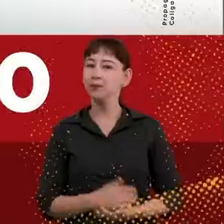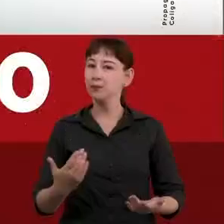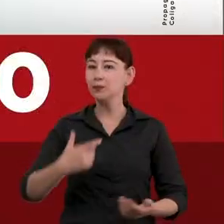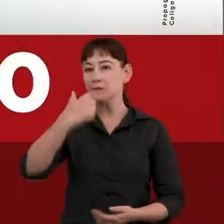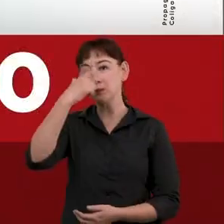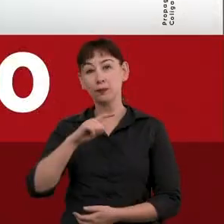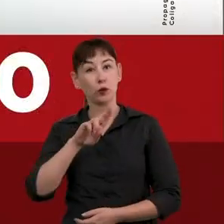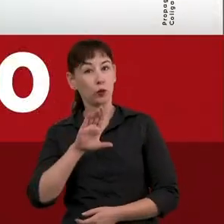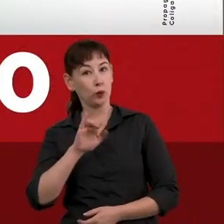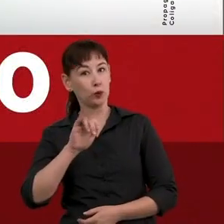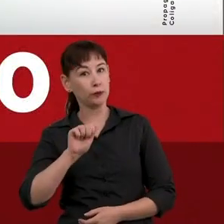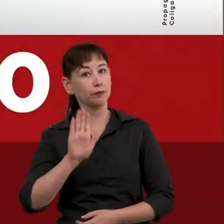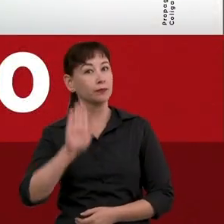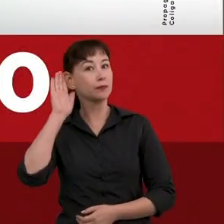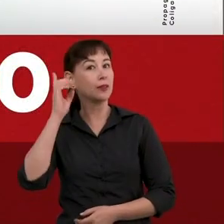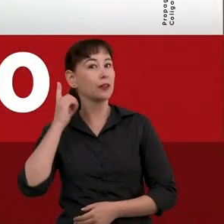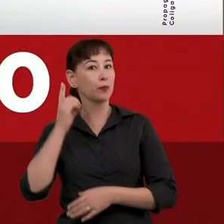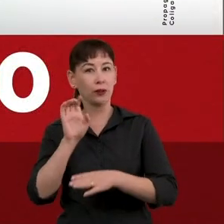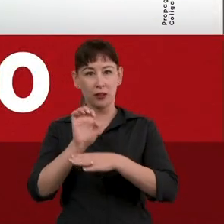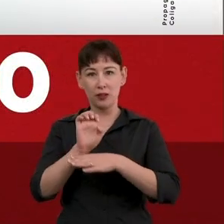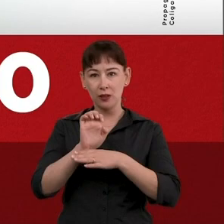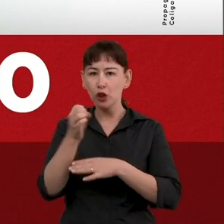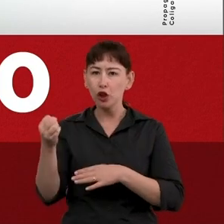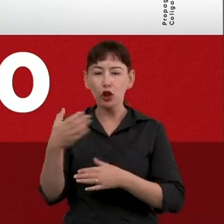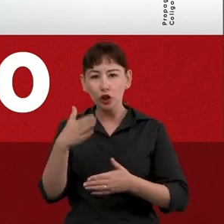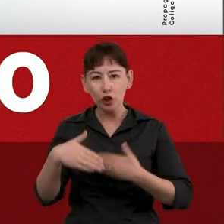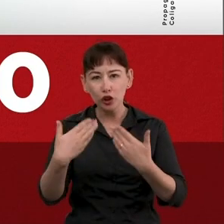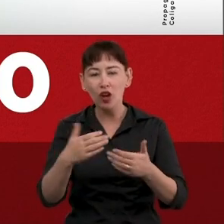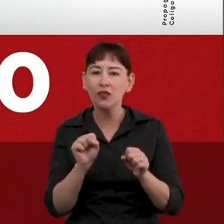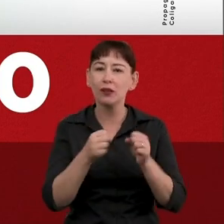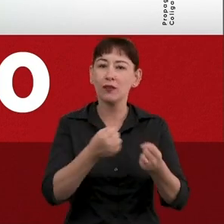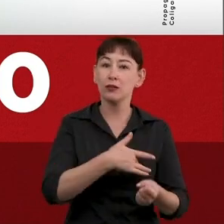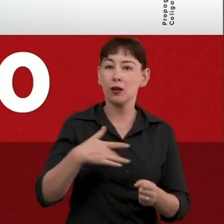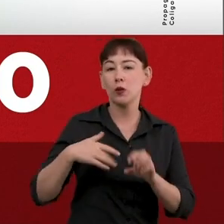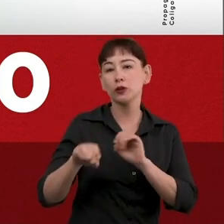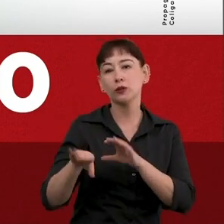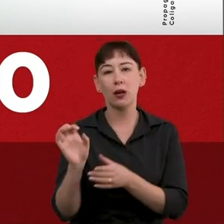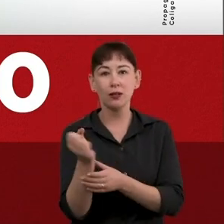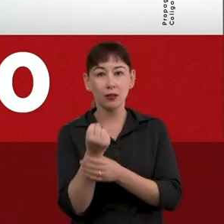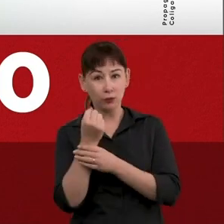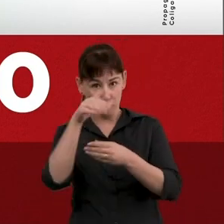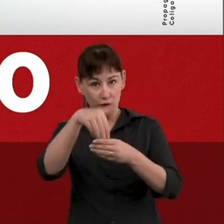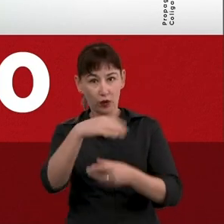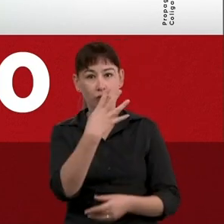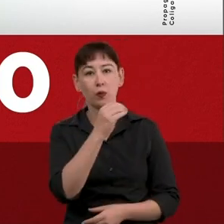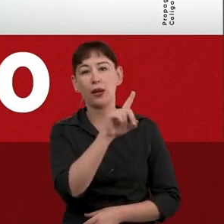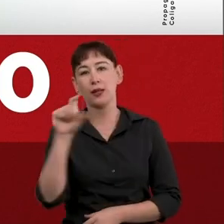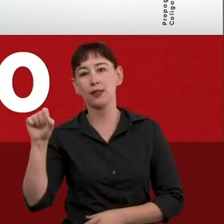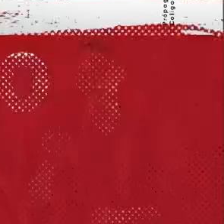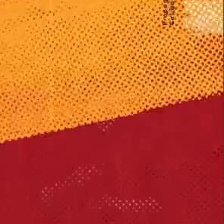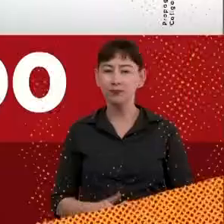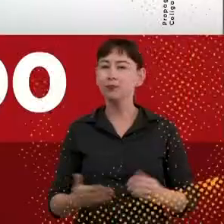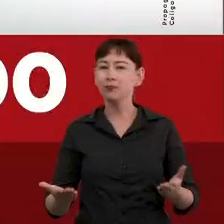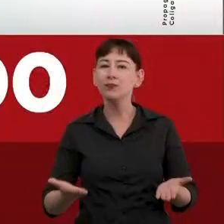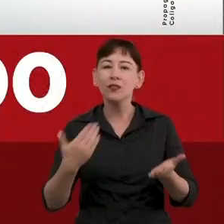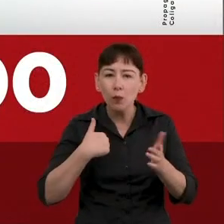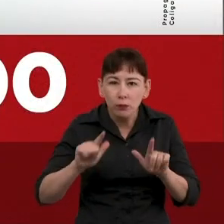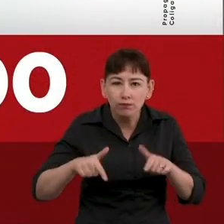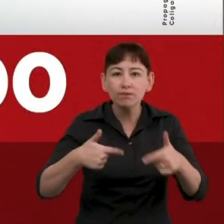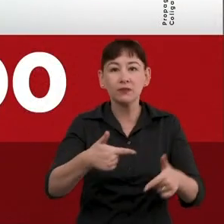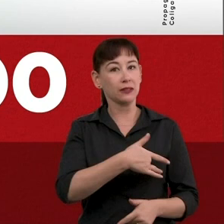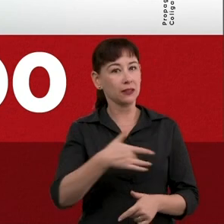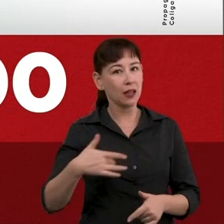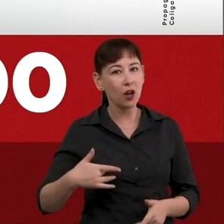política. Sou Lucelena, deputada estadual, faço parte da nova política, defendo a saúde, educação e segurança. Vote 4070. Vamos trabalhar